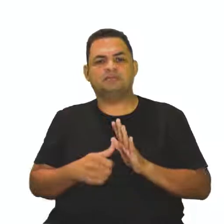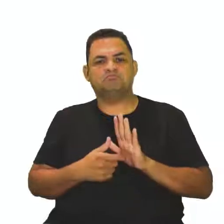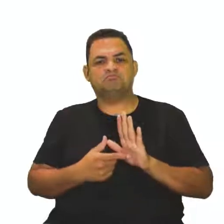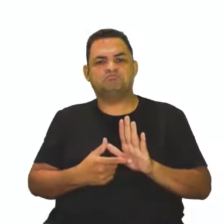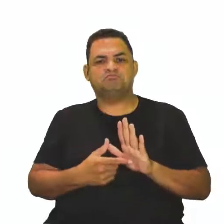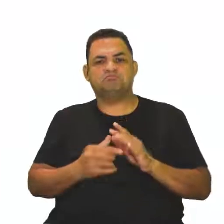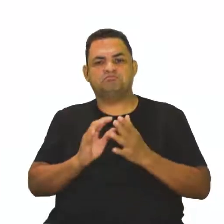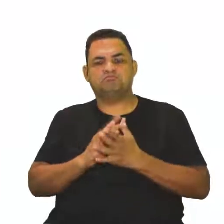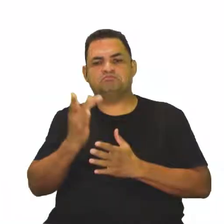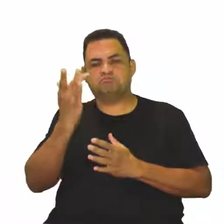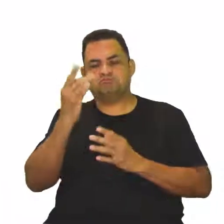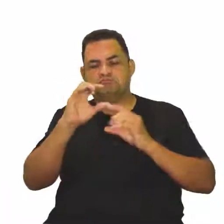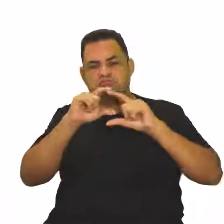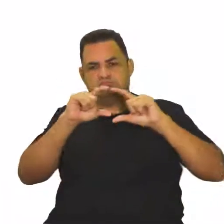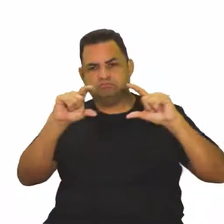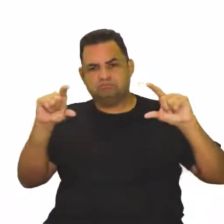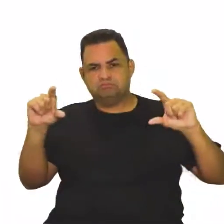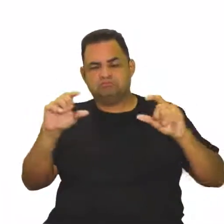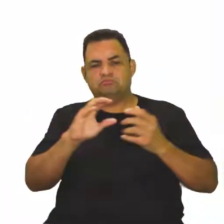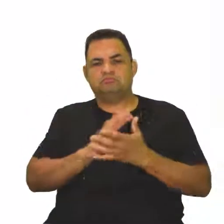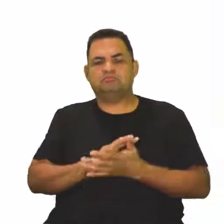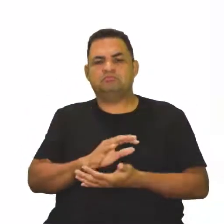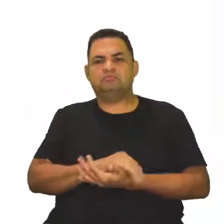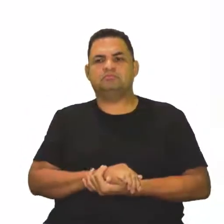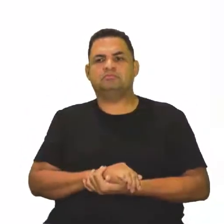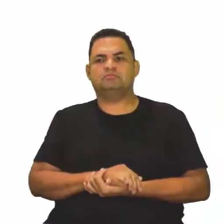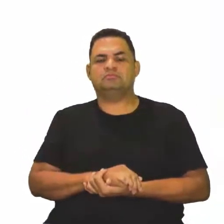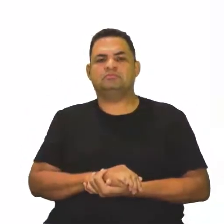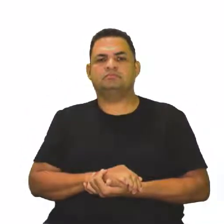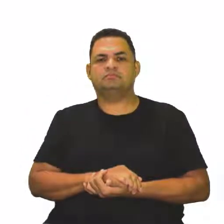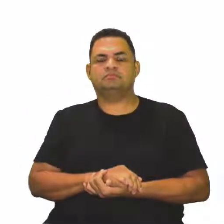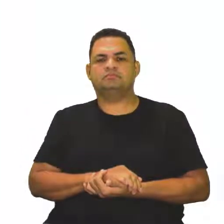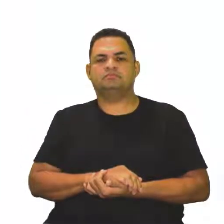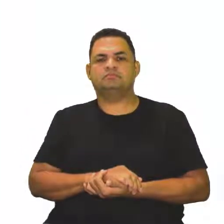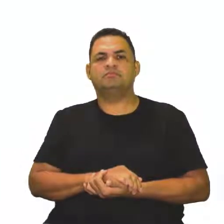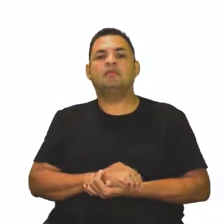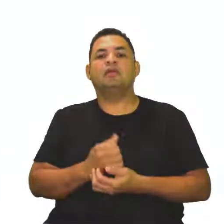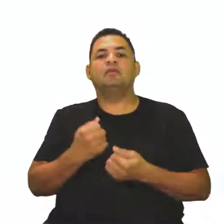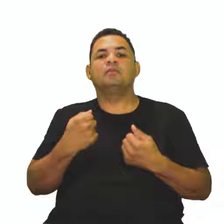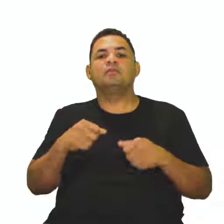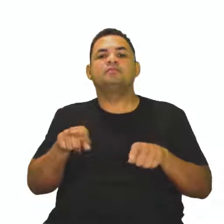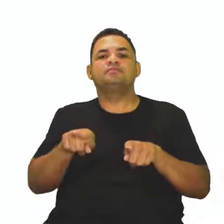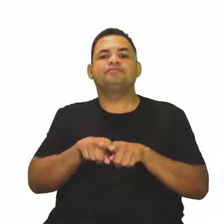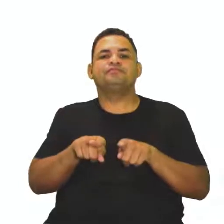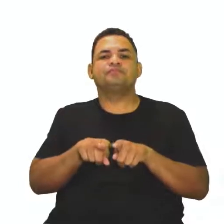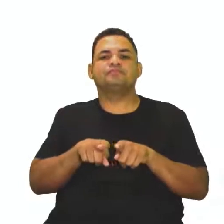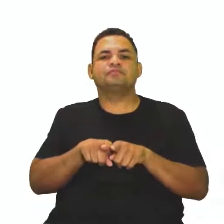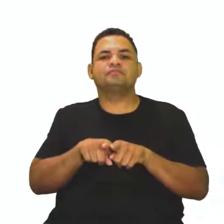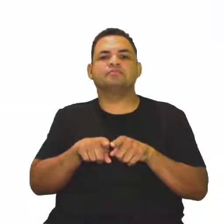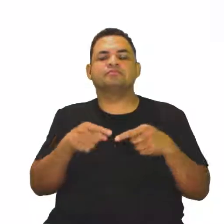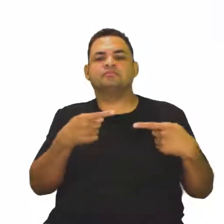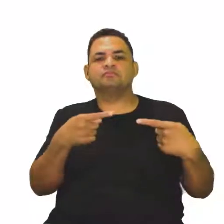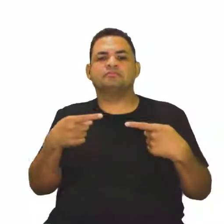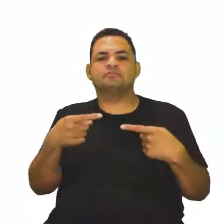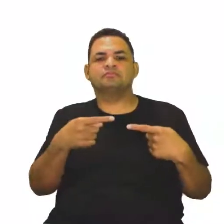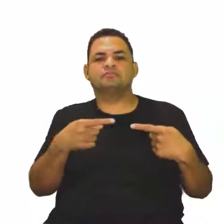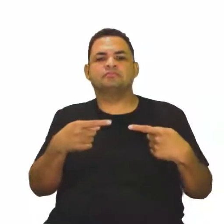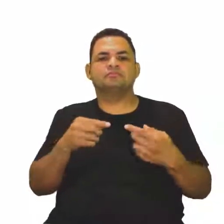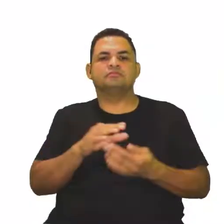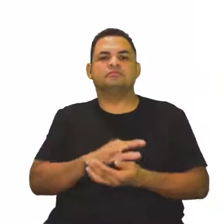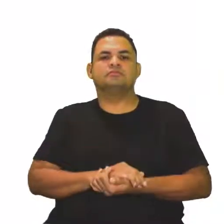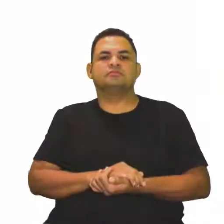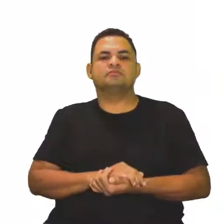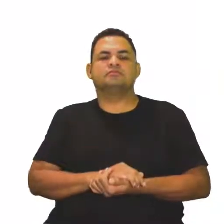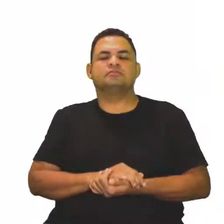expressão. A potência é π, tá? Pessoal, eu posso também relacionar essa potência, como